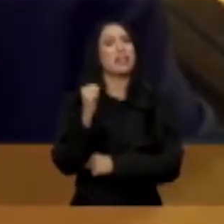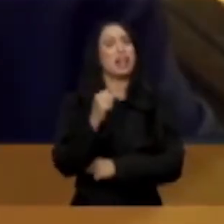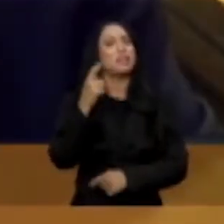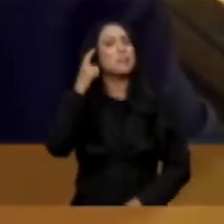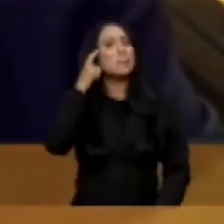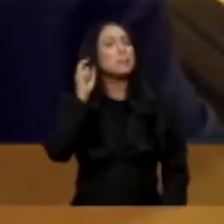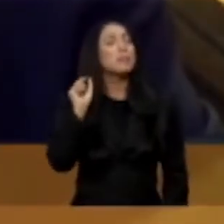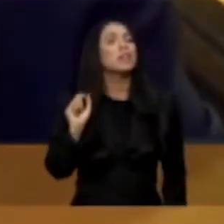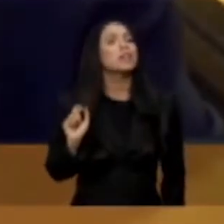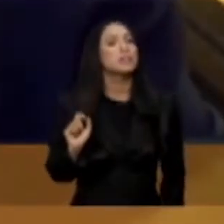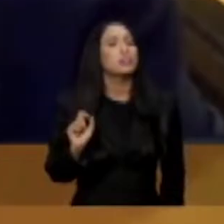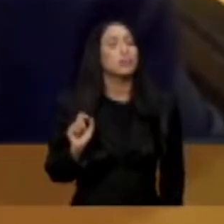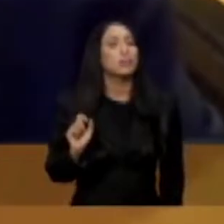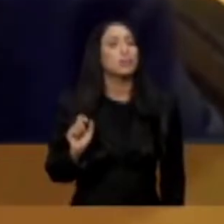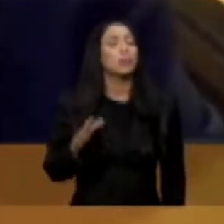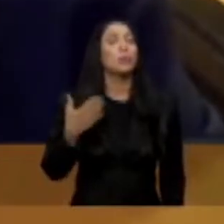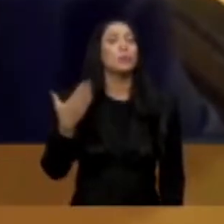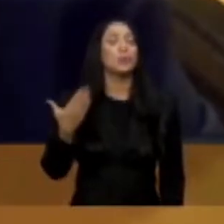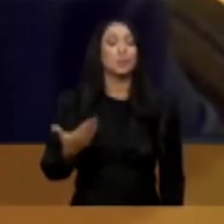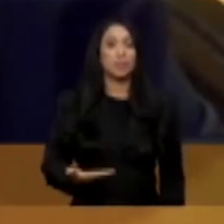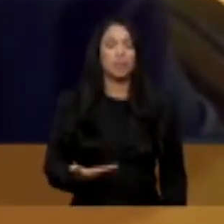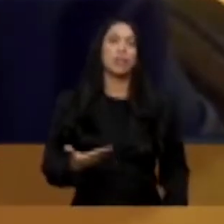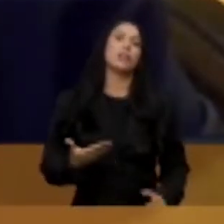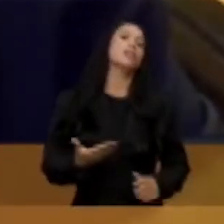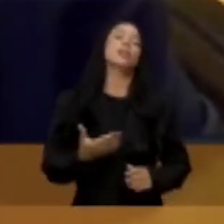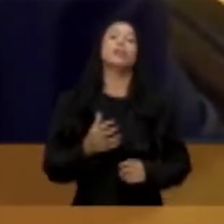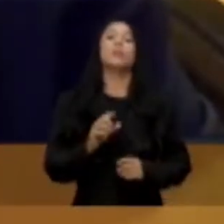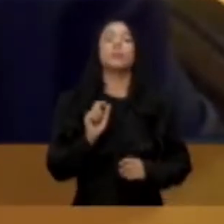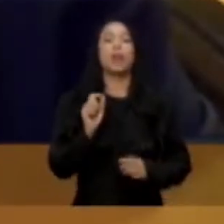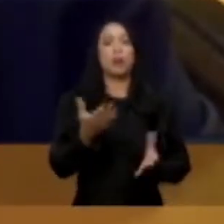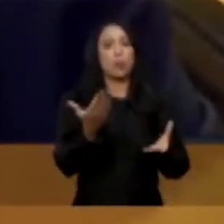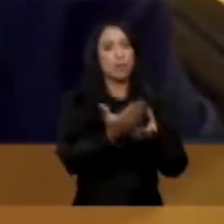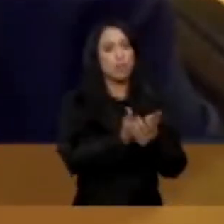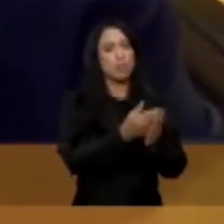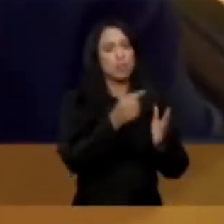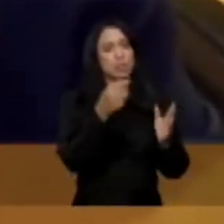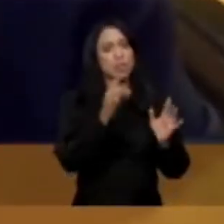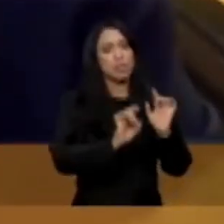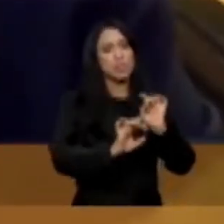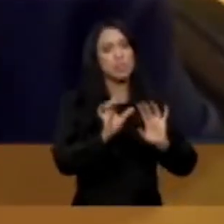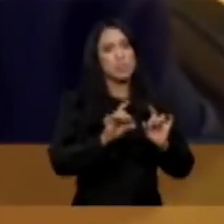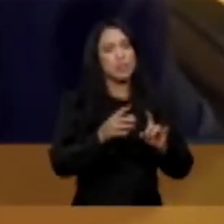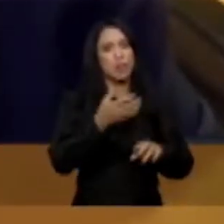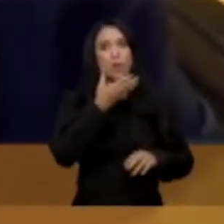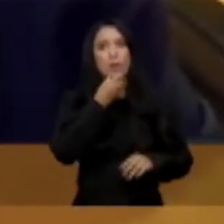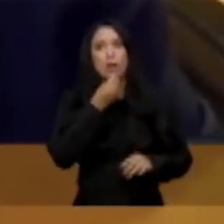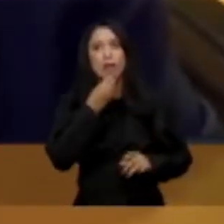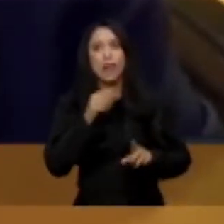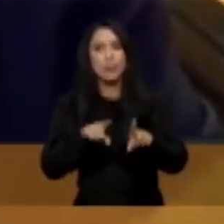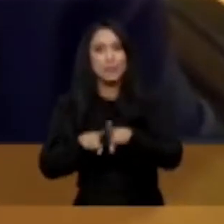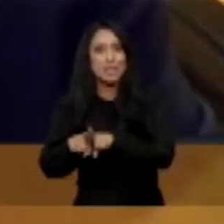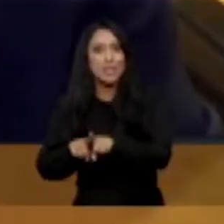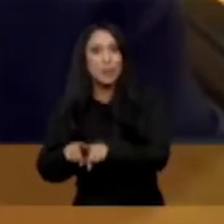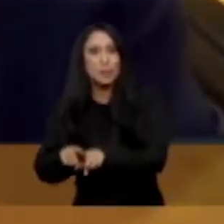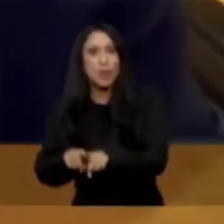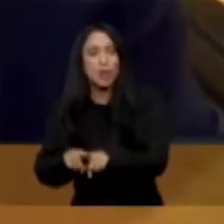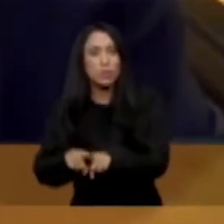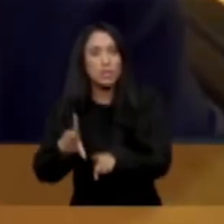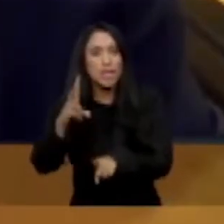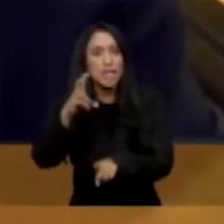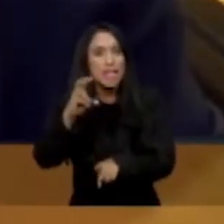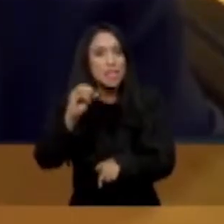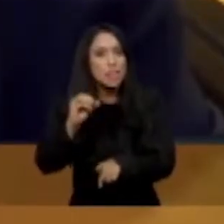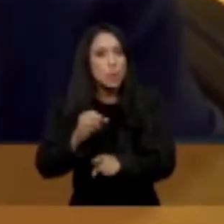Imagine-se, então, o que é, fazendo uma referência ao caso concreto, irmãos de Aida Cury, 50